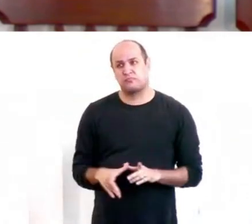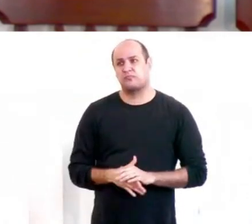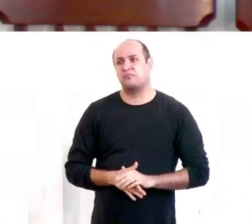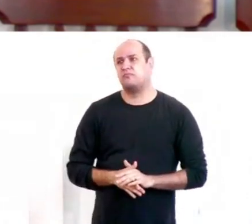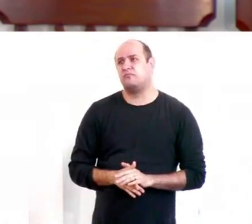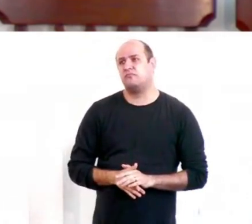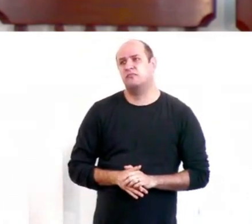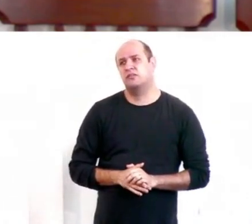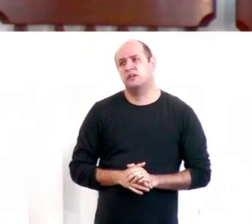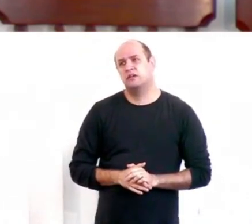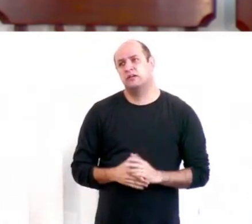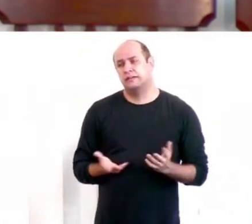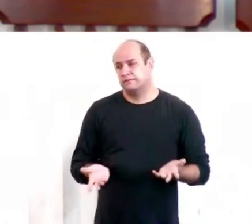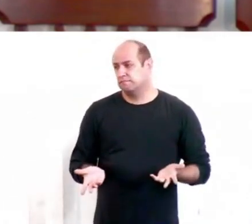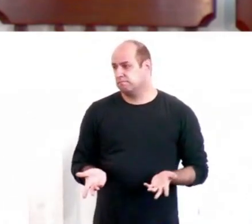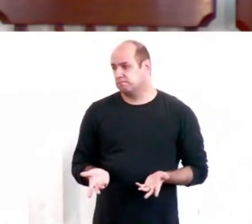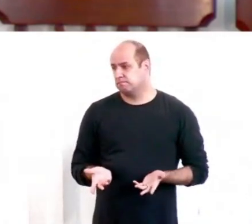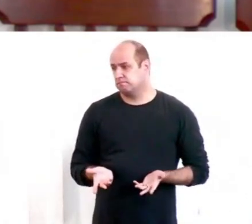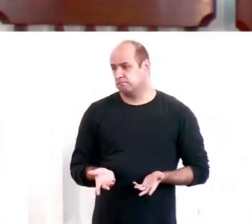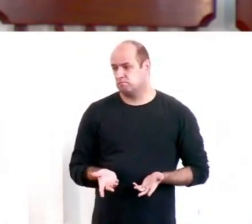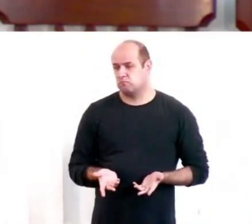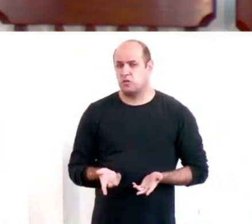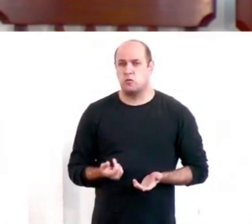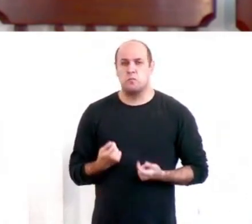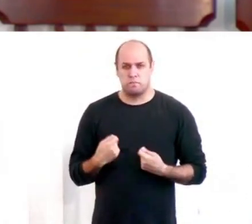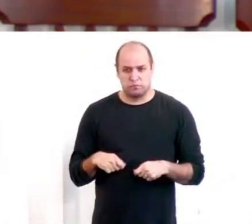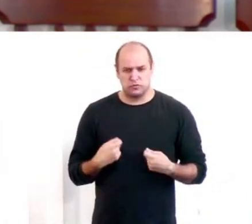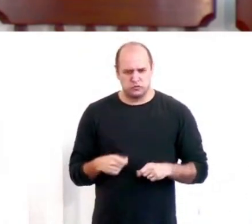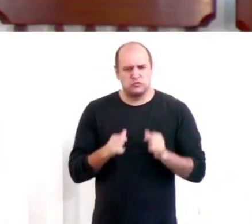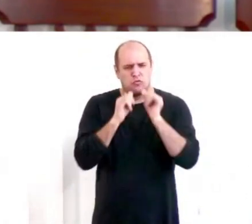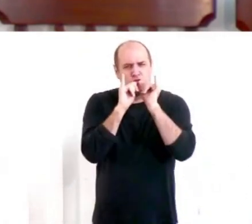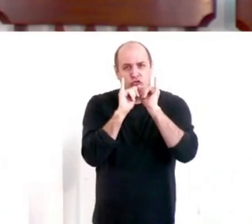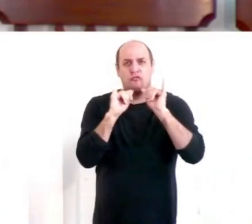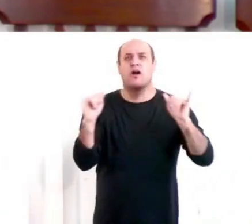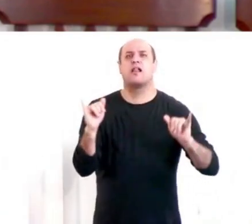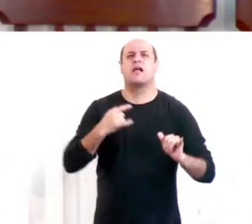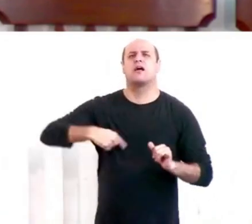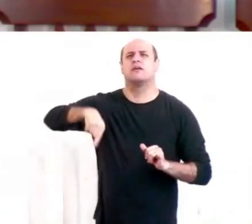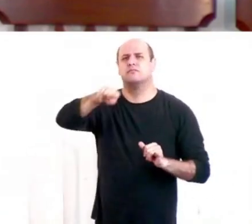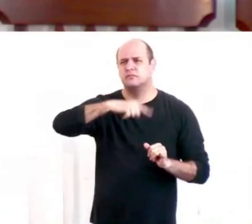posso ir embora antes de dizer para você: